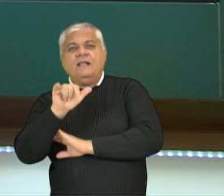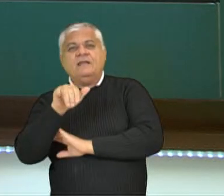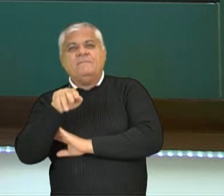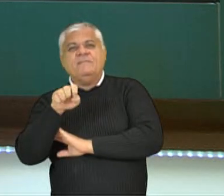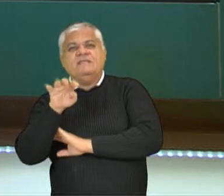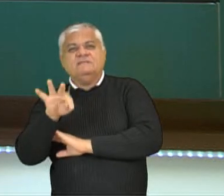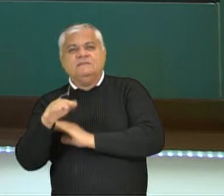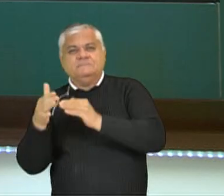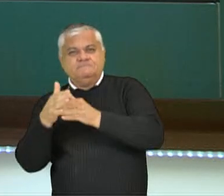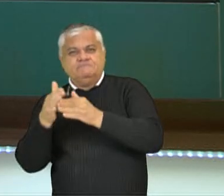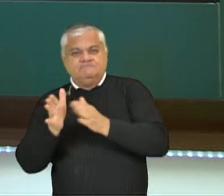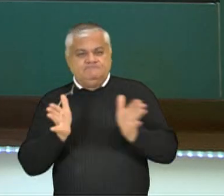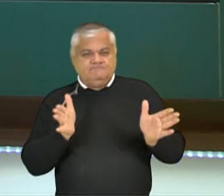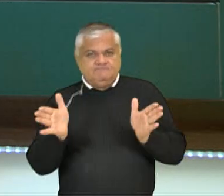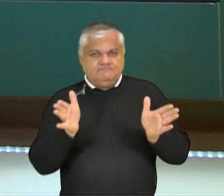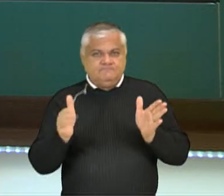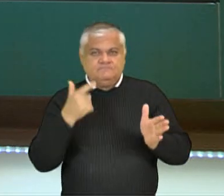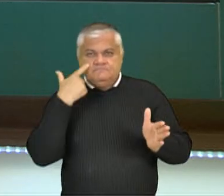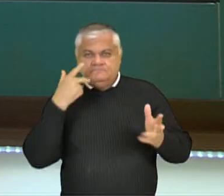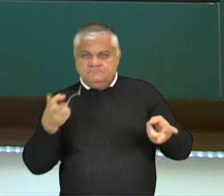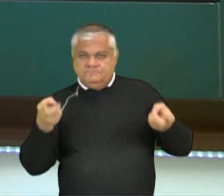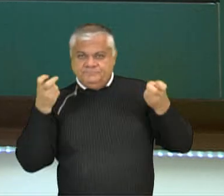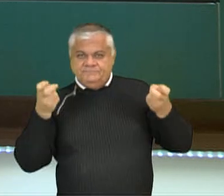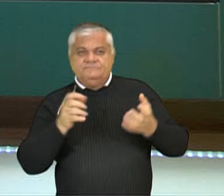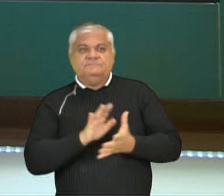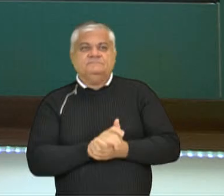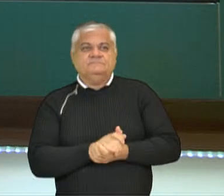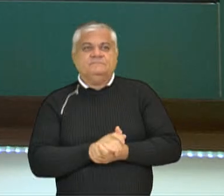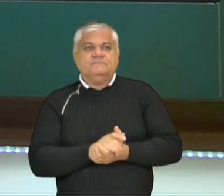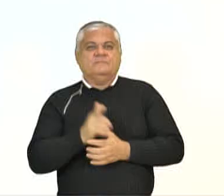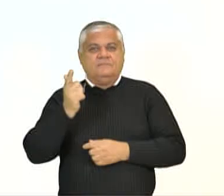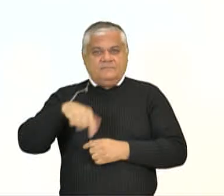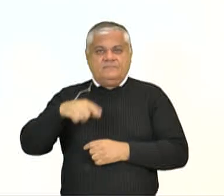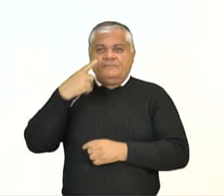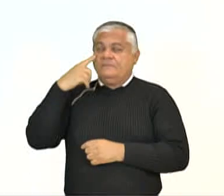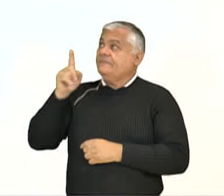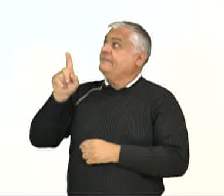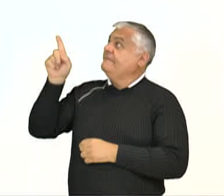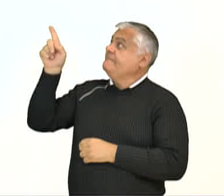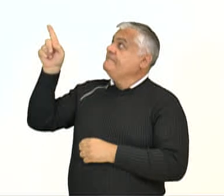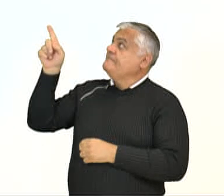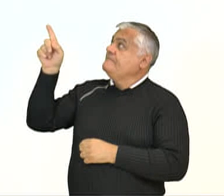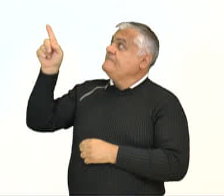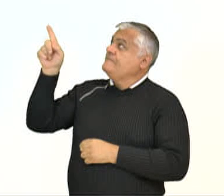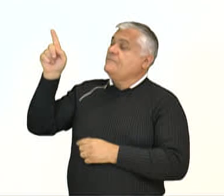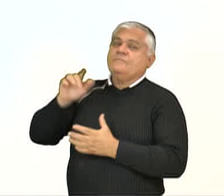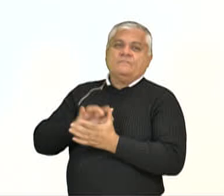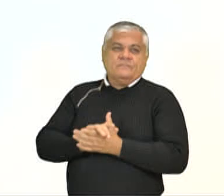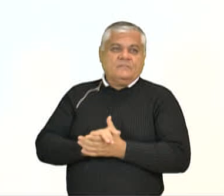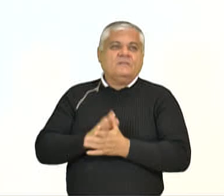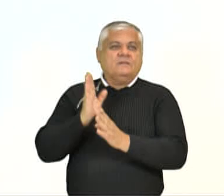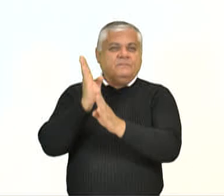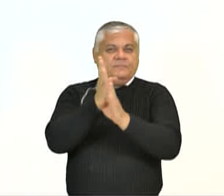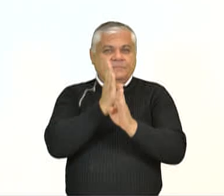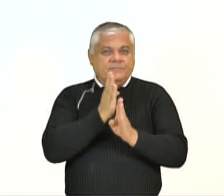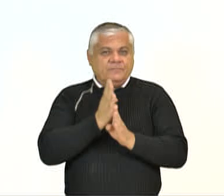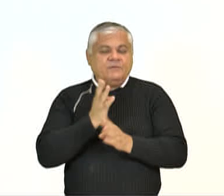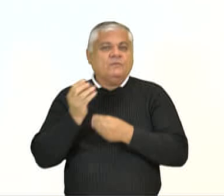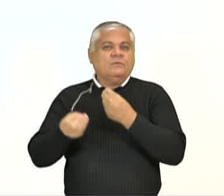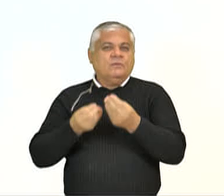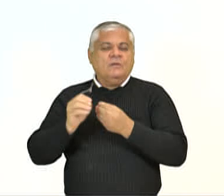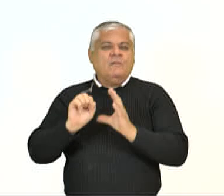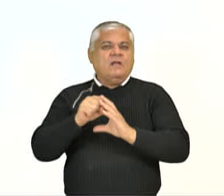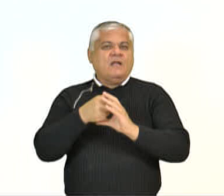processo de inclusão social e no esporte. Aqui mais uma imagem que a gente pode já identificar